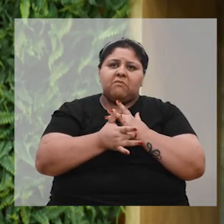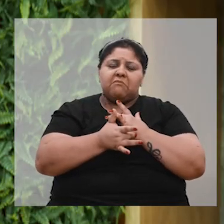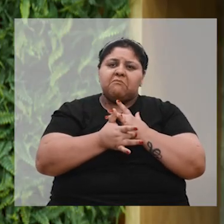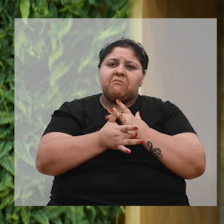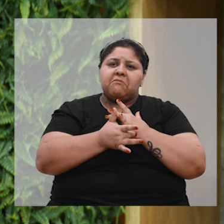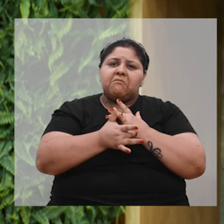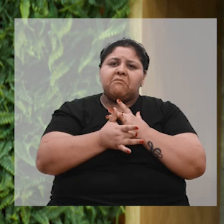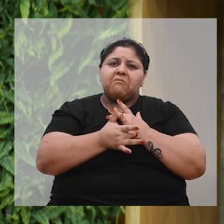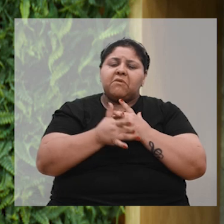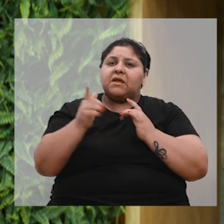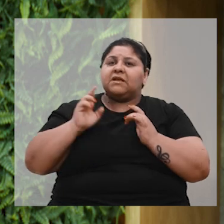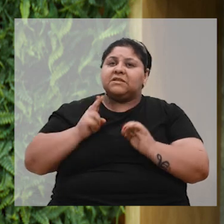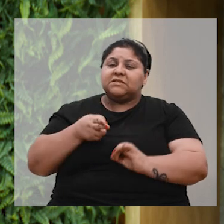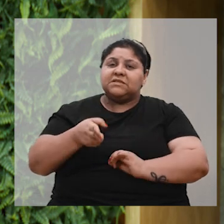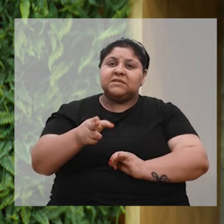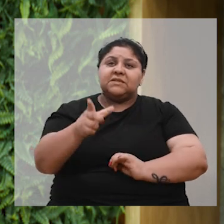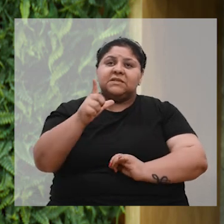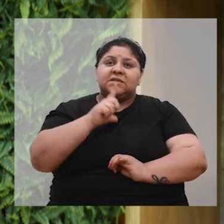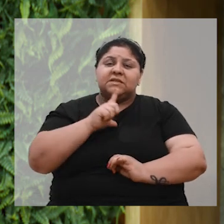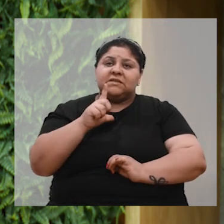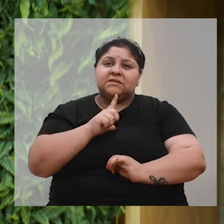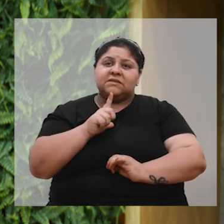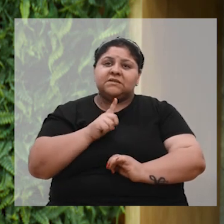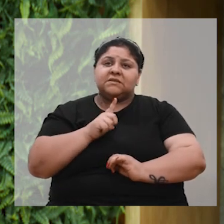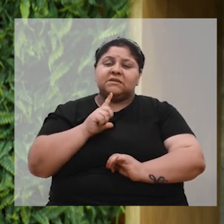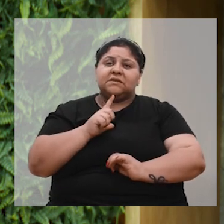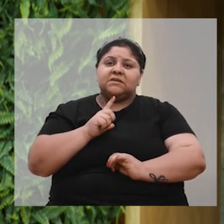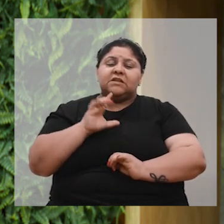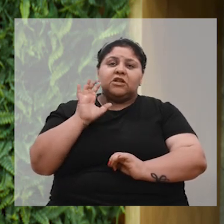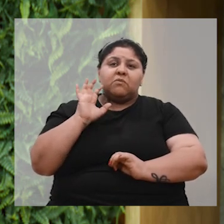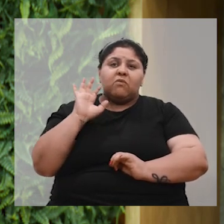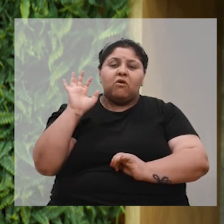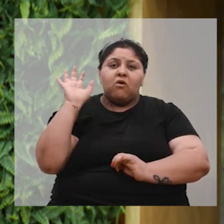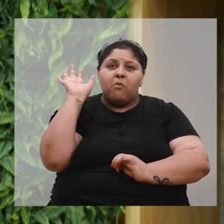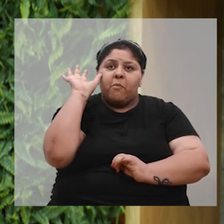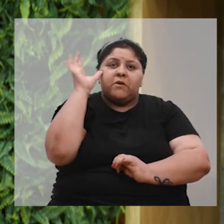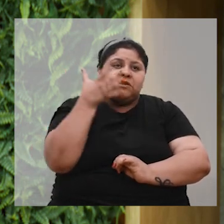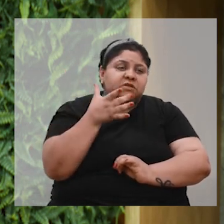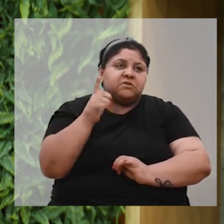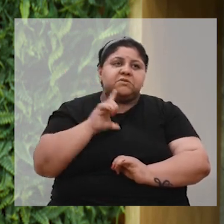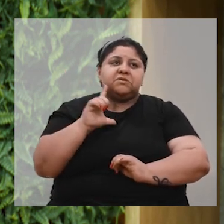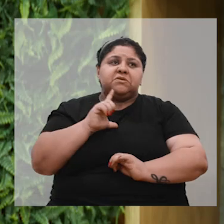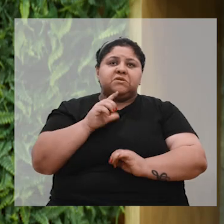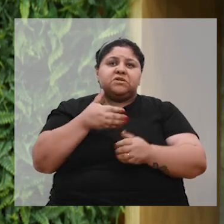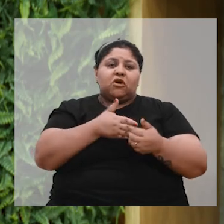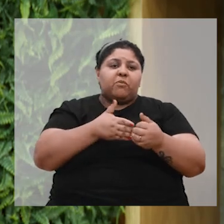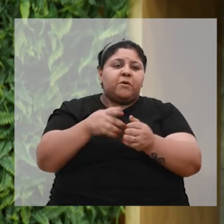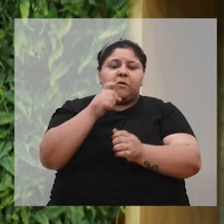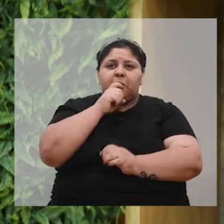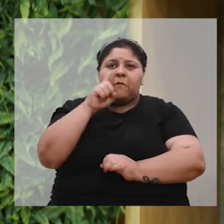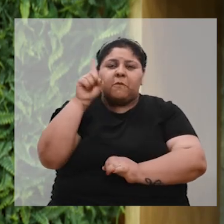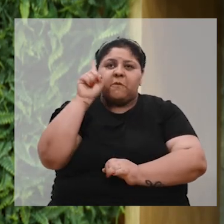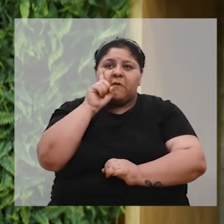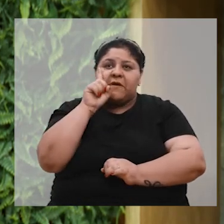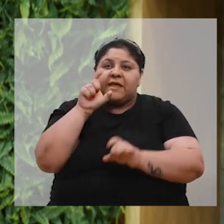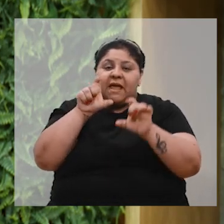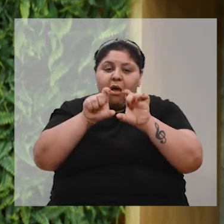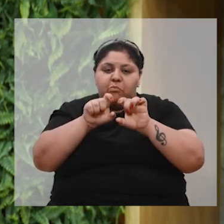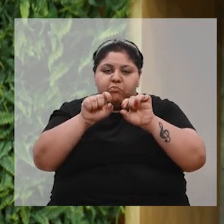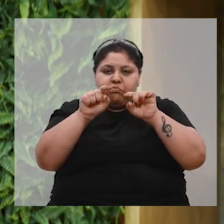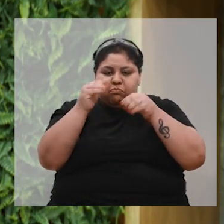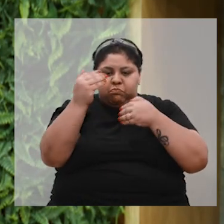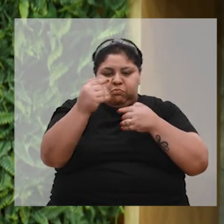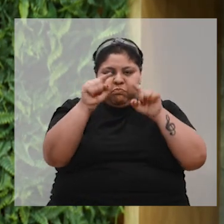ativa, né? Que é o Aulas para Professores. Então sempre tem lá, se tem alguma solução para pais, se tem alguma orientação. Às vezes a gente abre